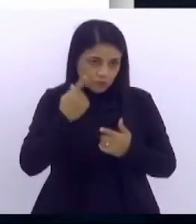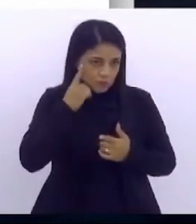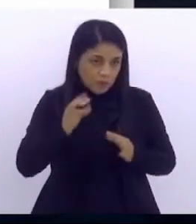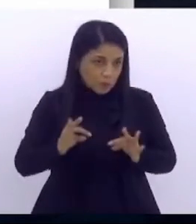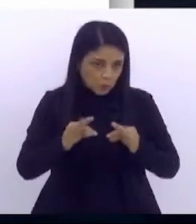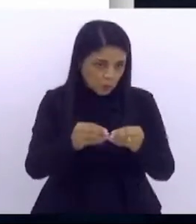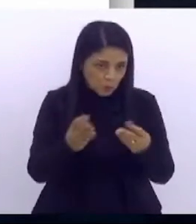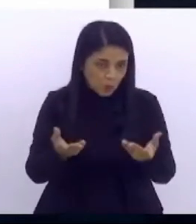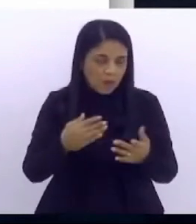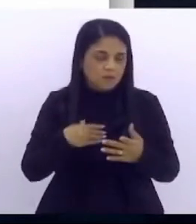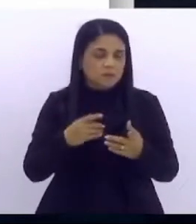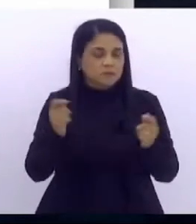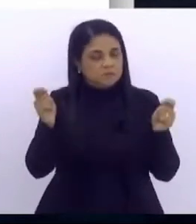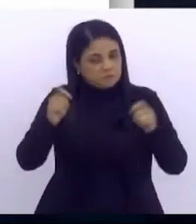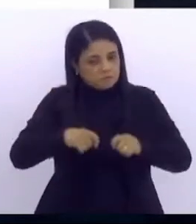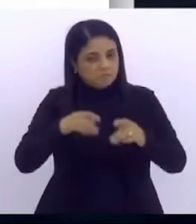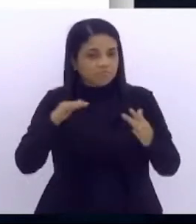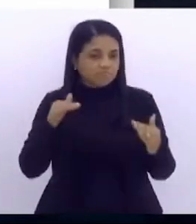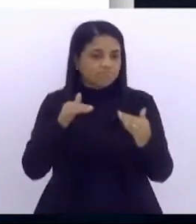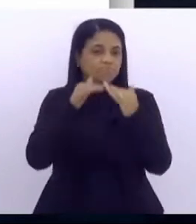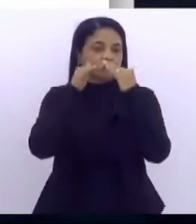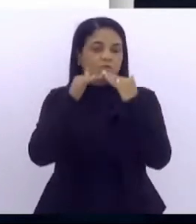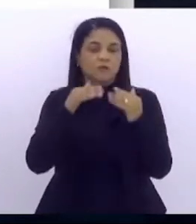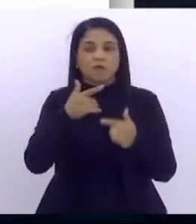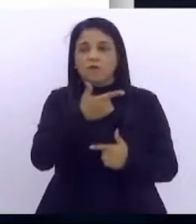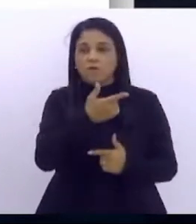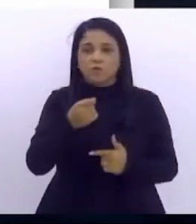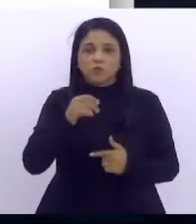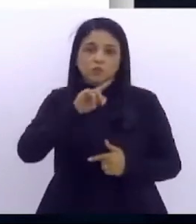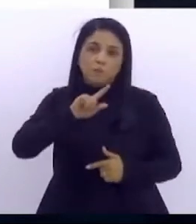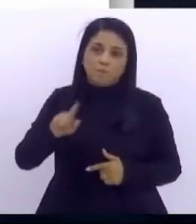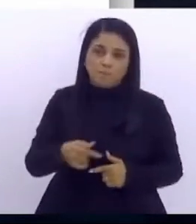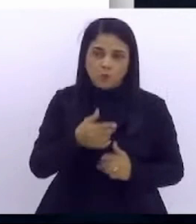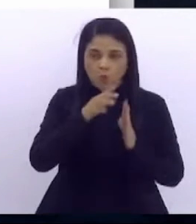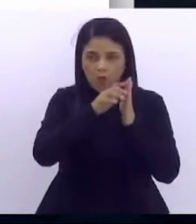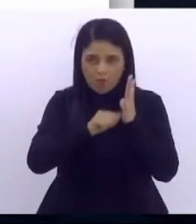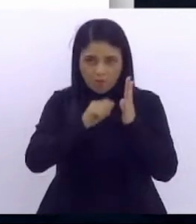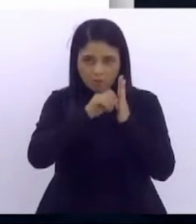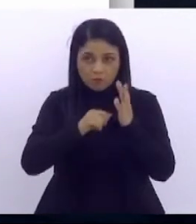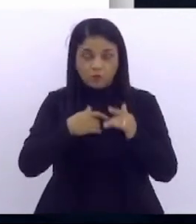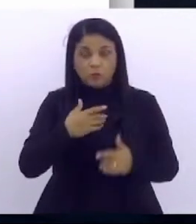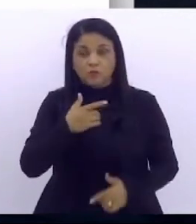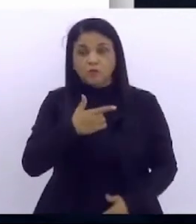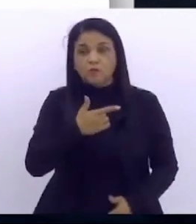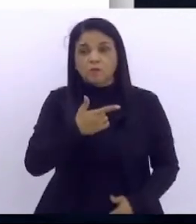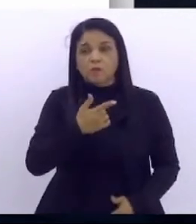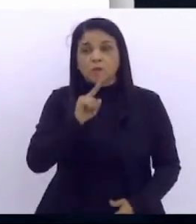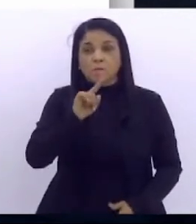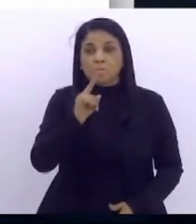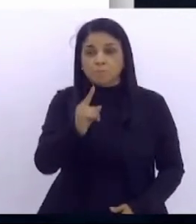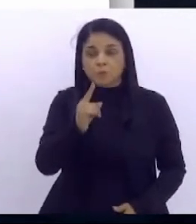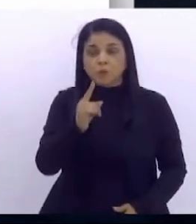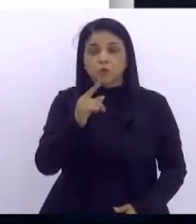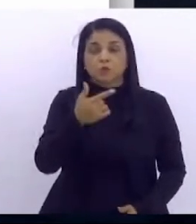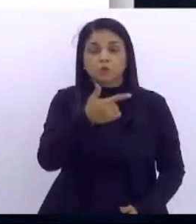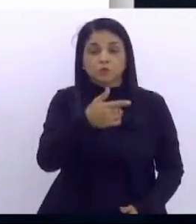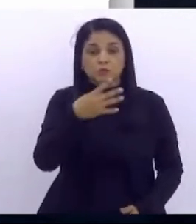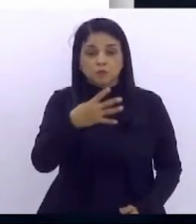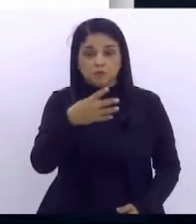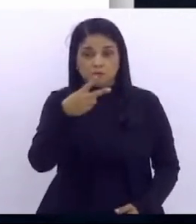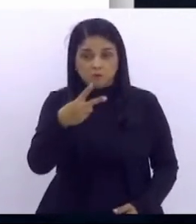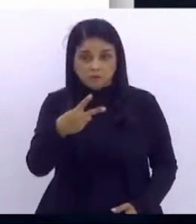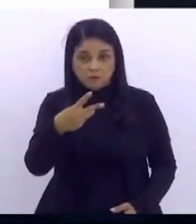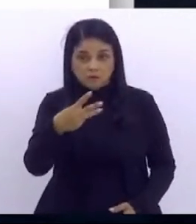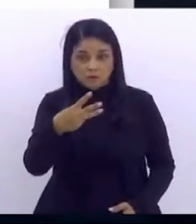mais provável que fosse na casa dos 20 mil. Porque com 1.200 clínicas de aborto seguro,